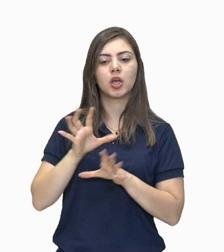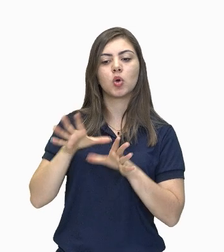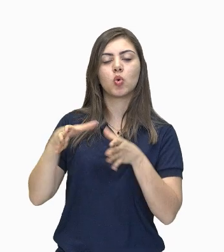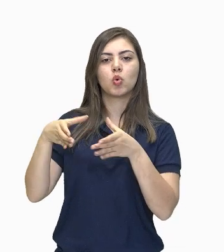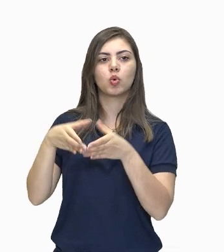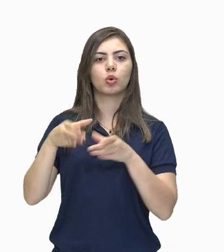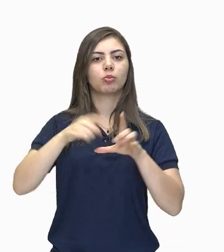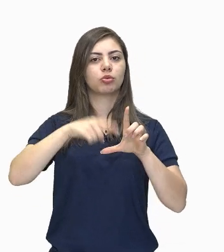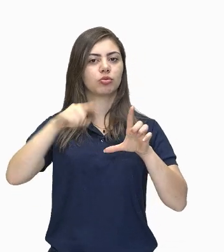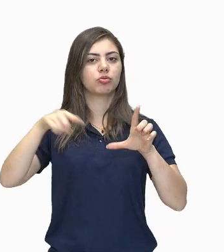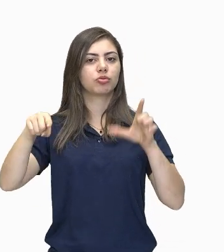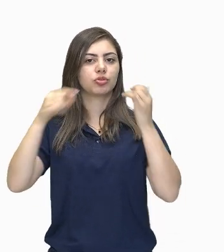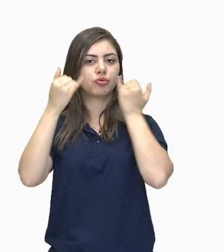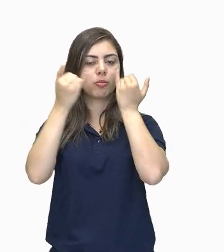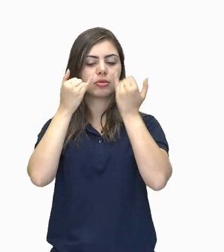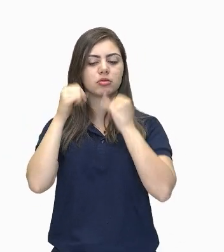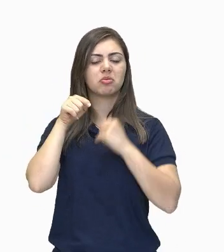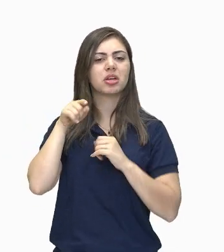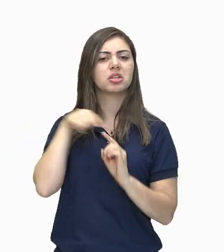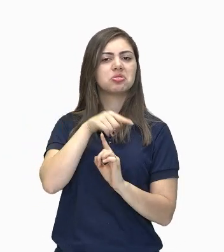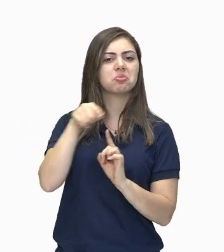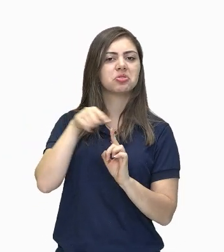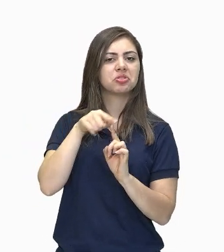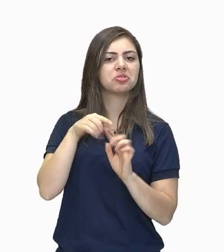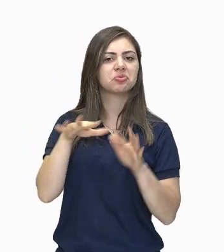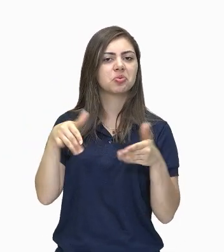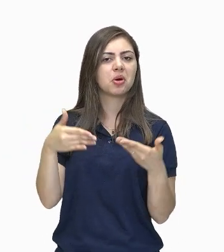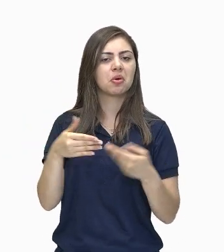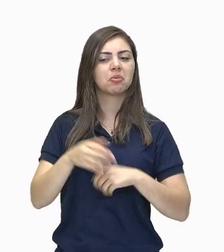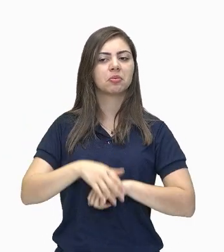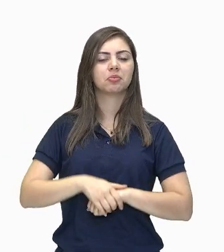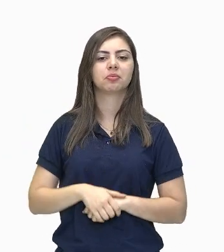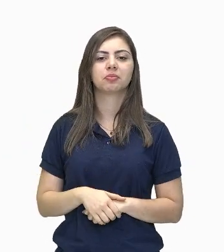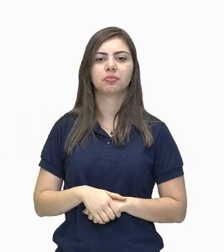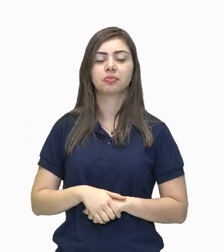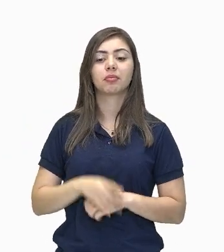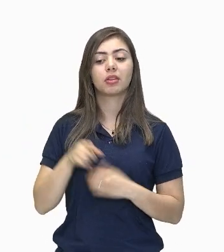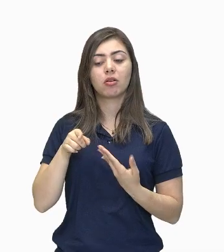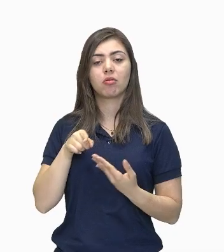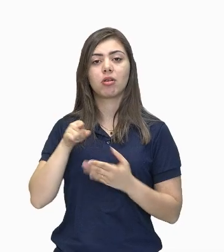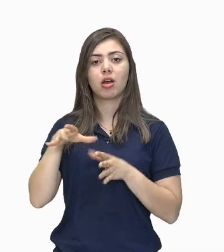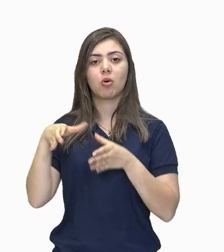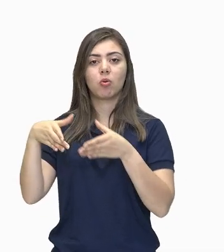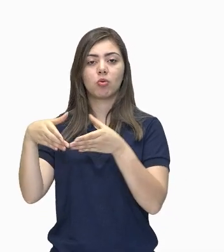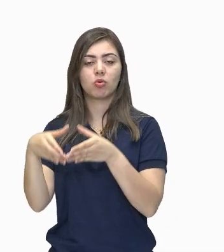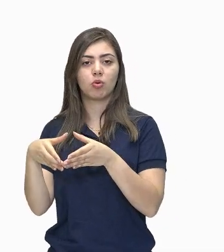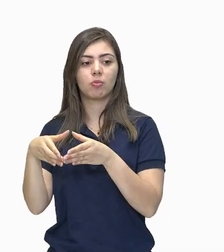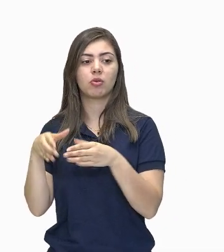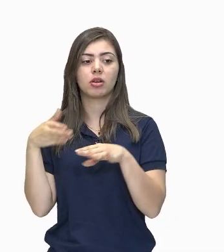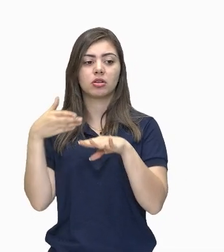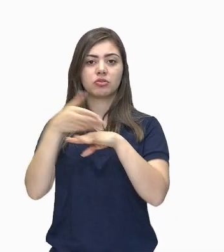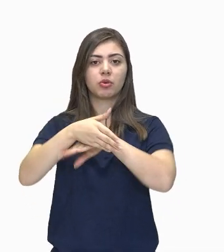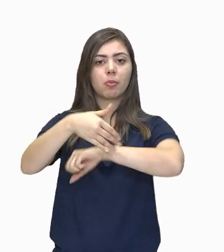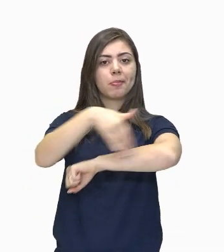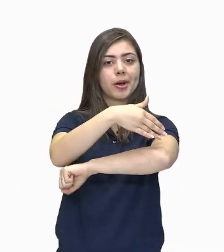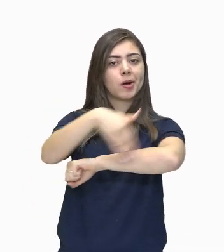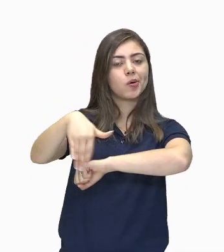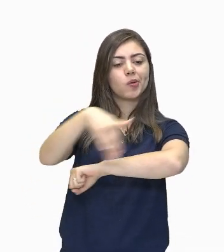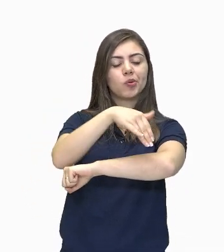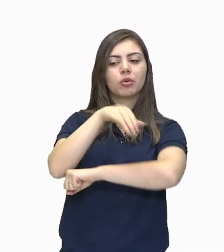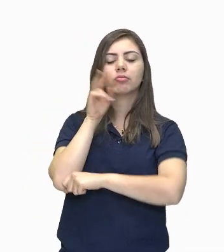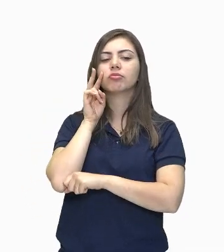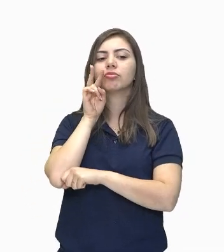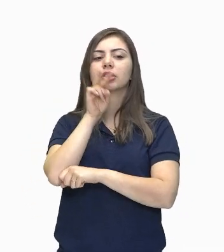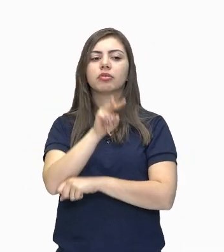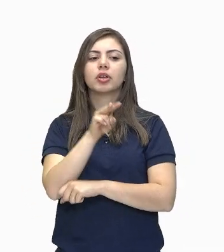principal função deles? Eventualmente, eles vão para a rua, né? Vão para um determinado trecho da rua, e